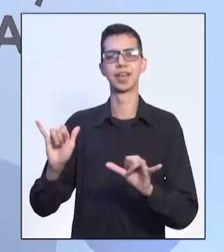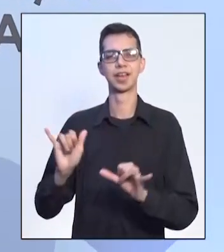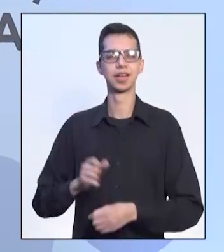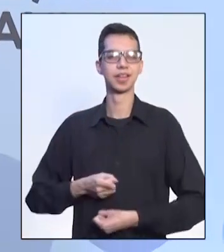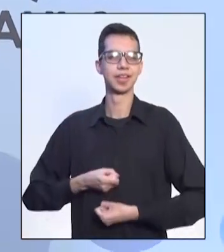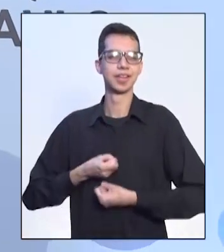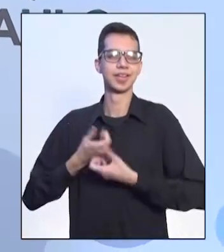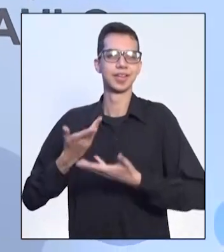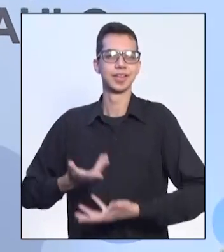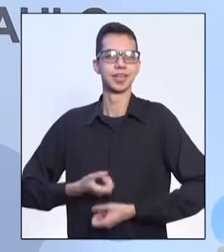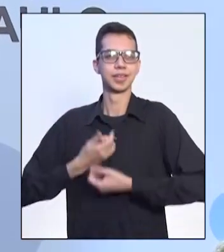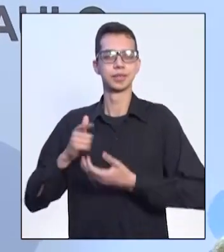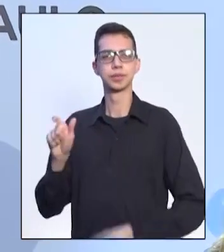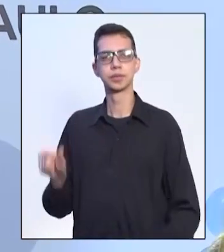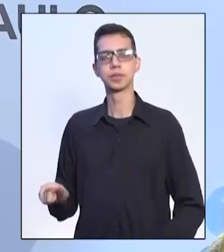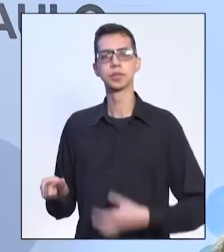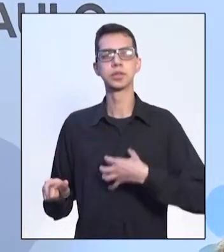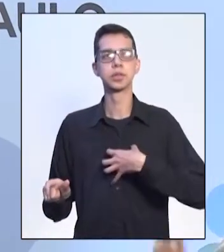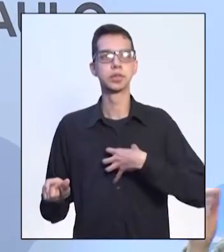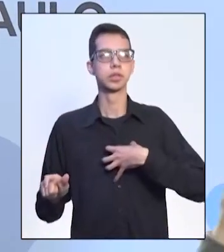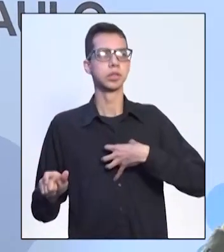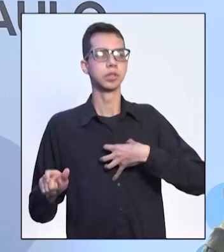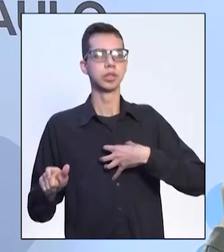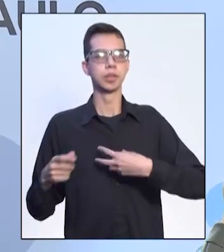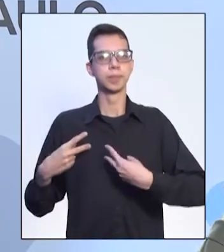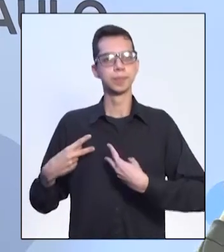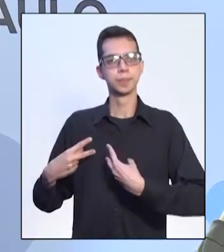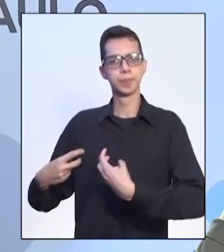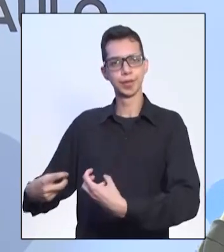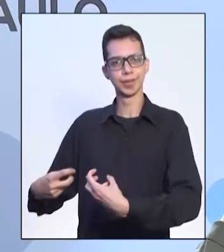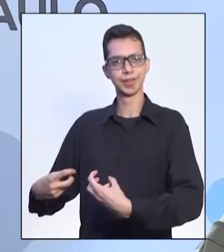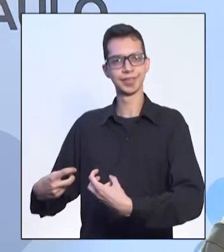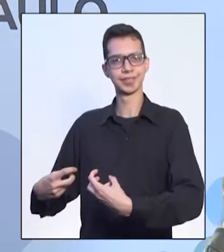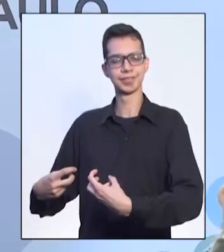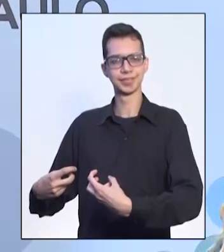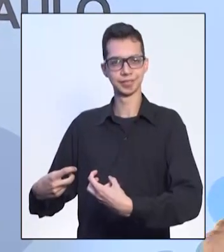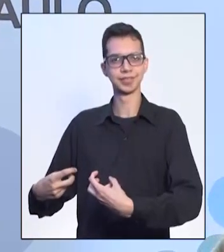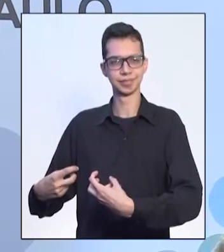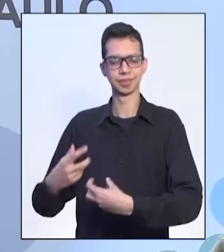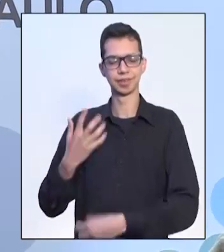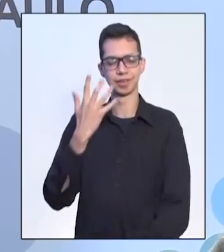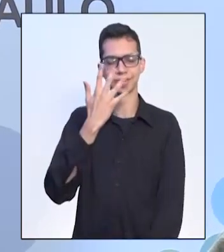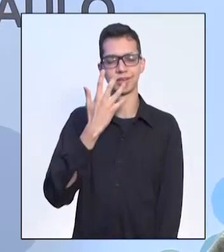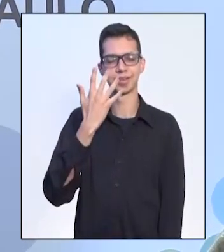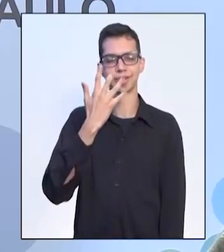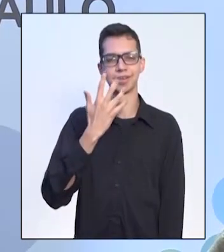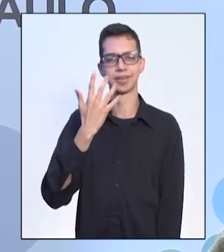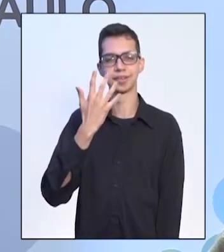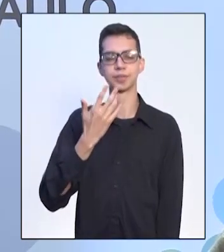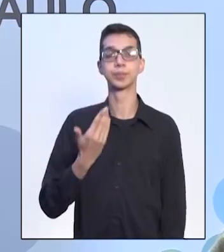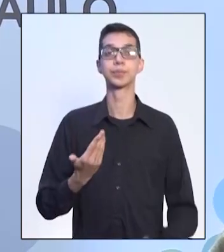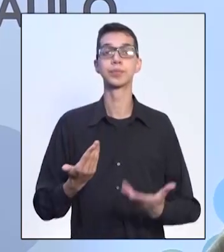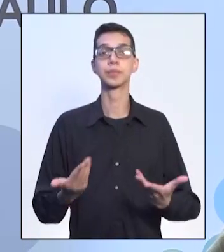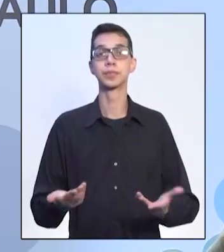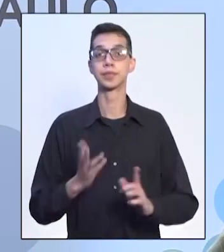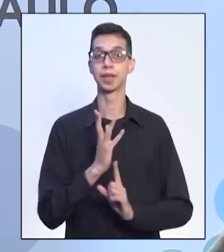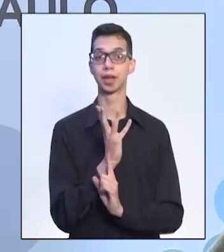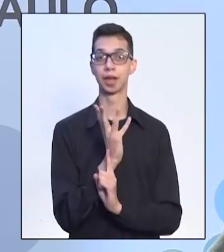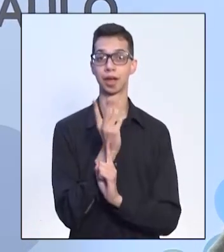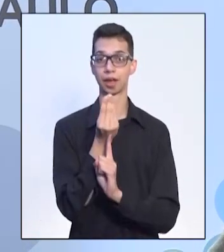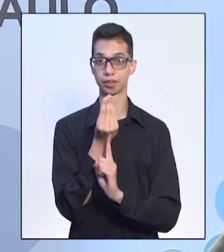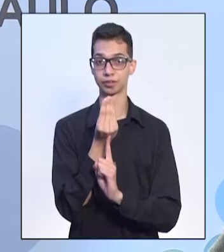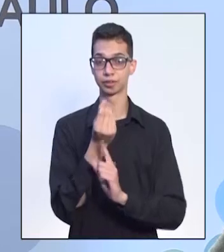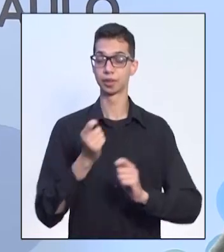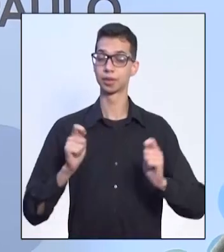ali a paixão que eu tenho por ela. Então, a arte, ela nos dá essa capacidade. E isso nos mostra a dimensão